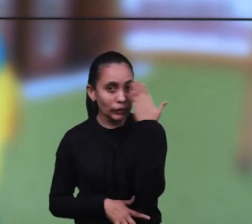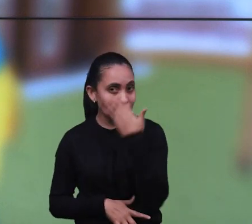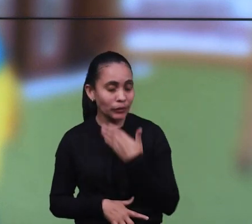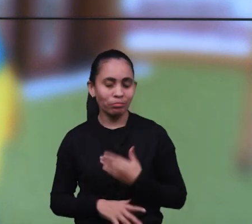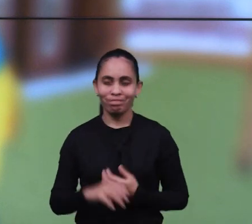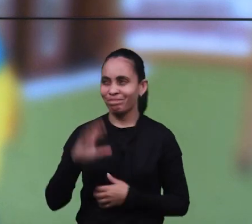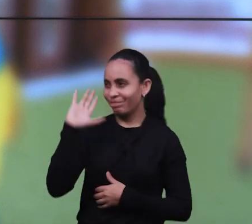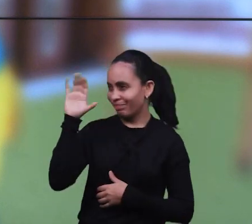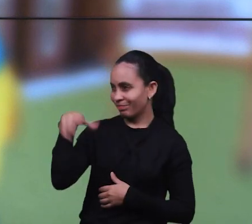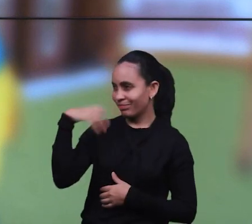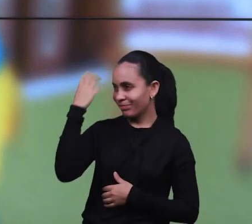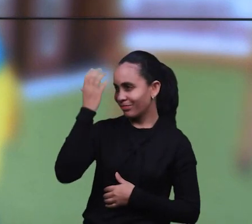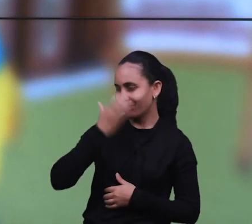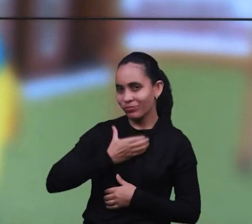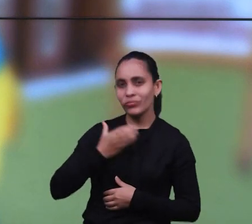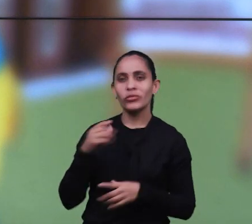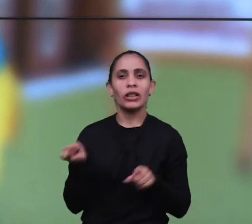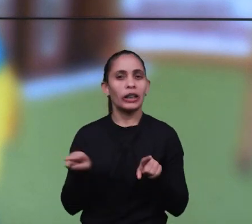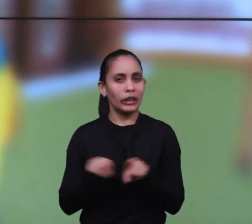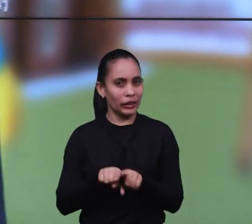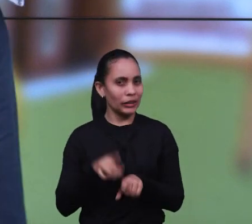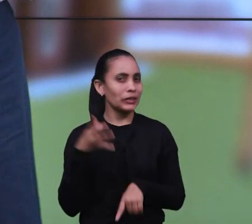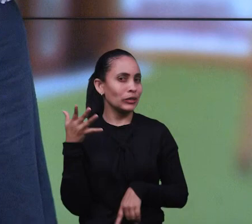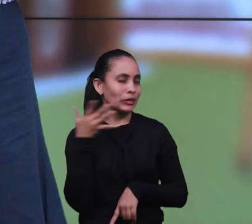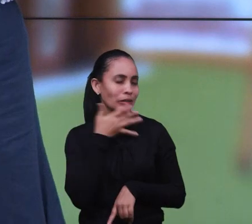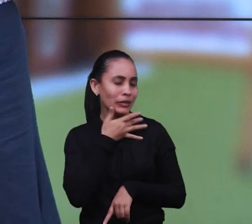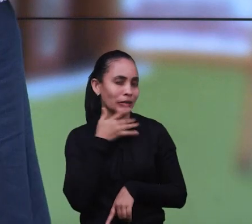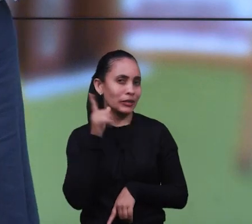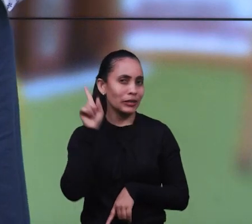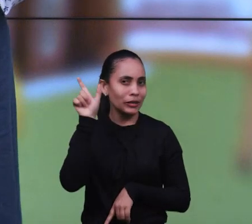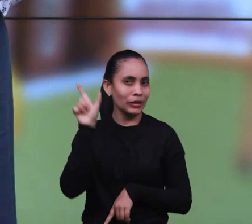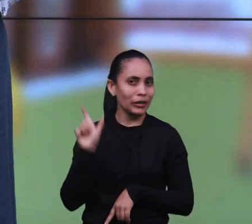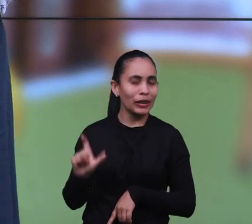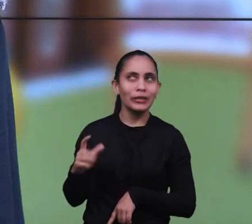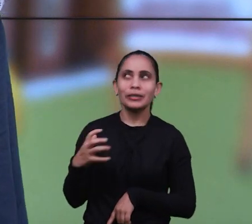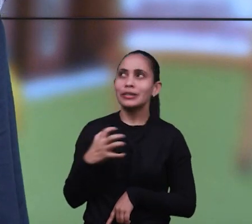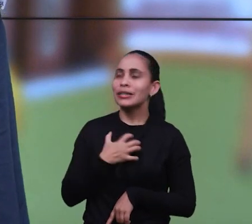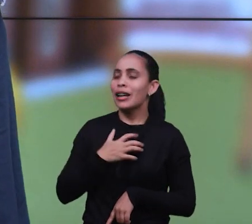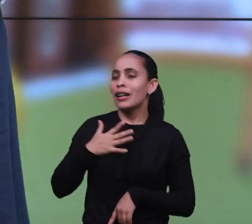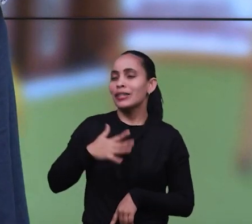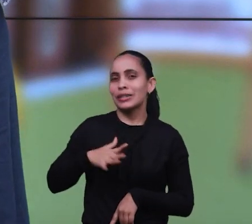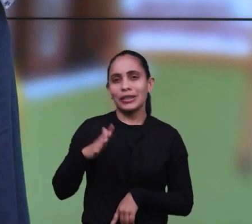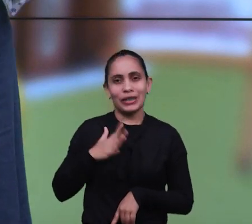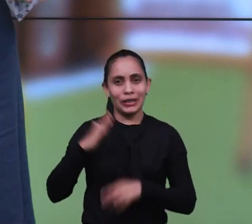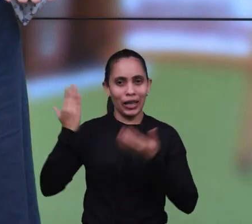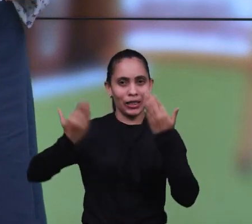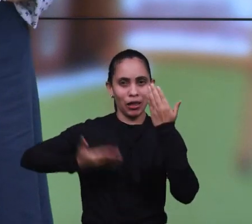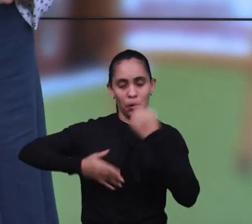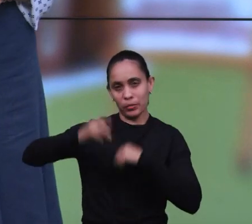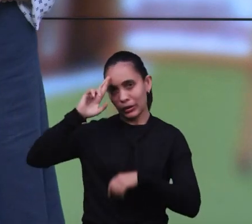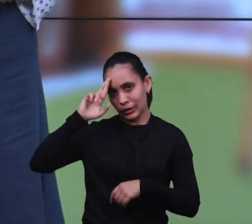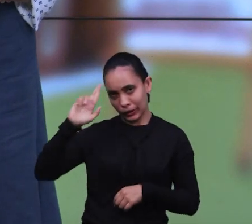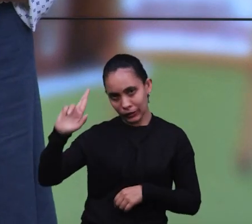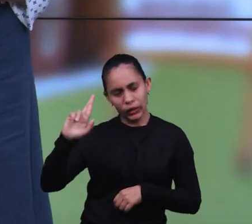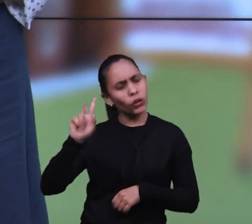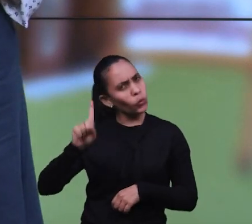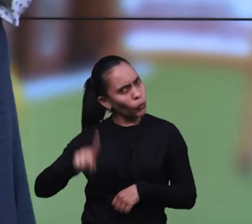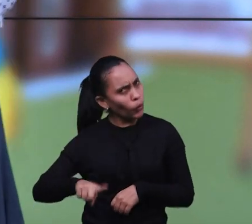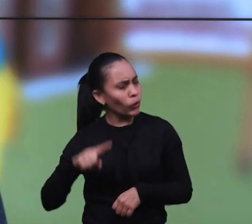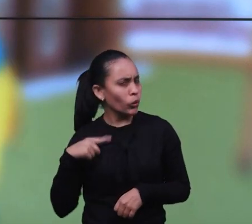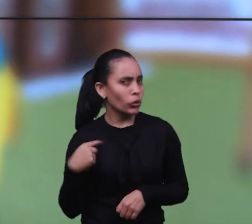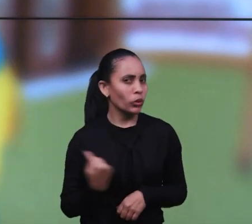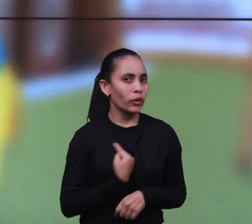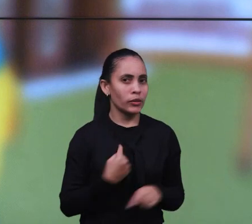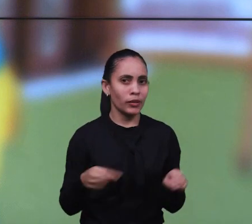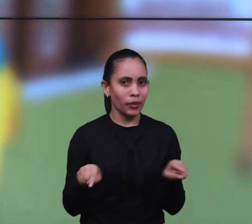doces da maçã, né? A macieira é da maçã. O fruto doce, sentar e descansar na sua presença. E